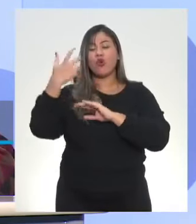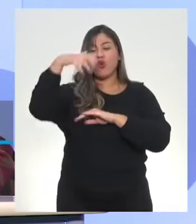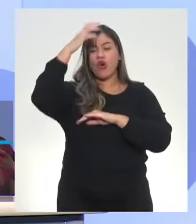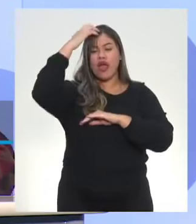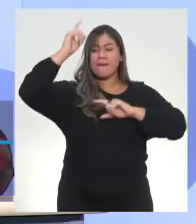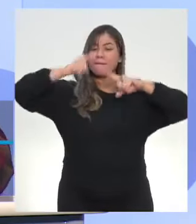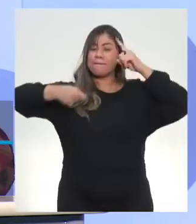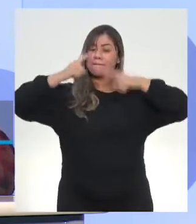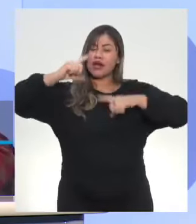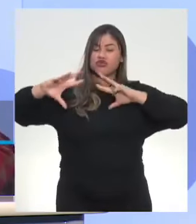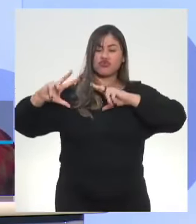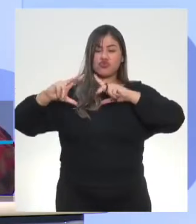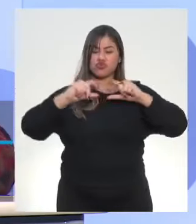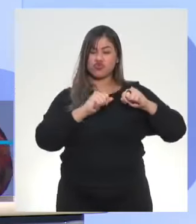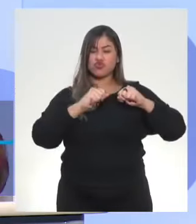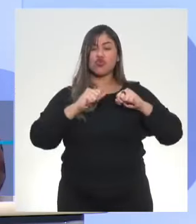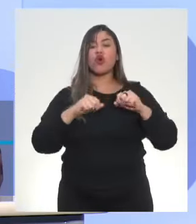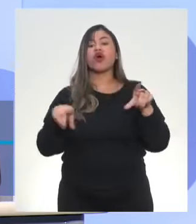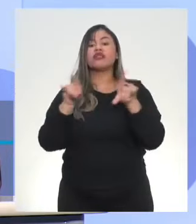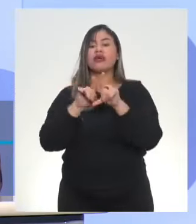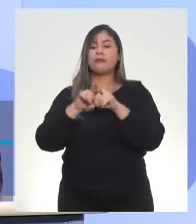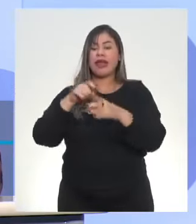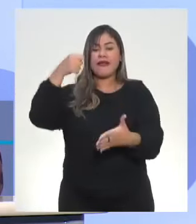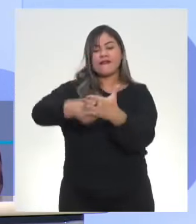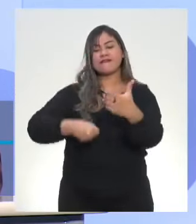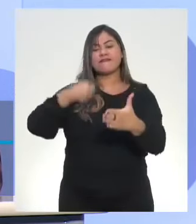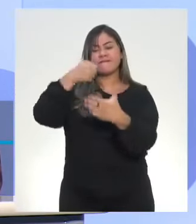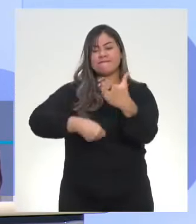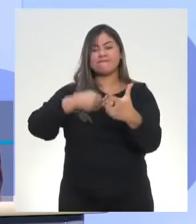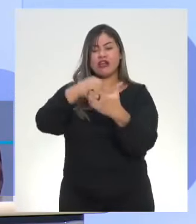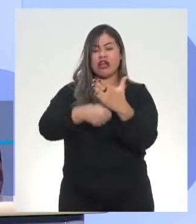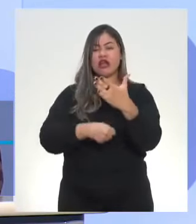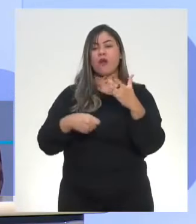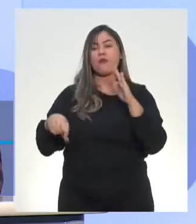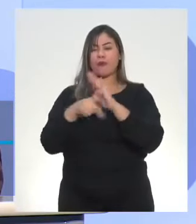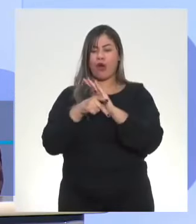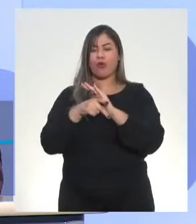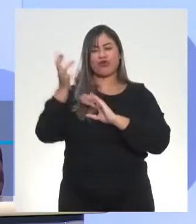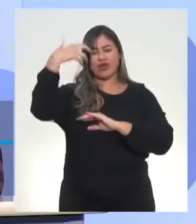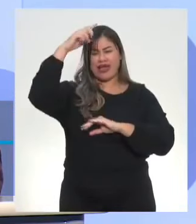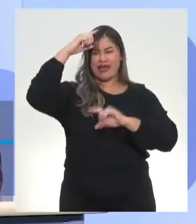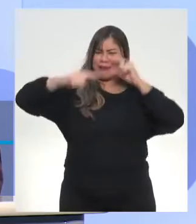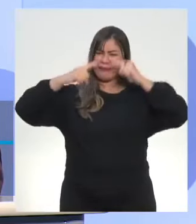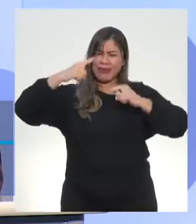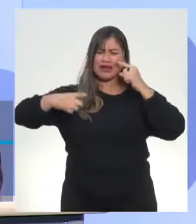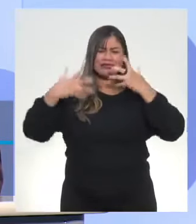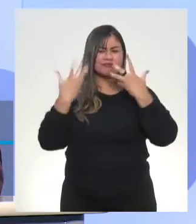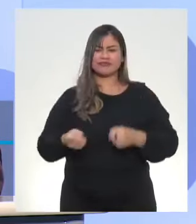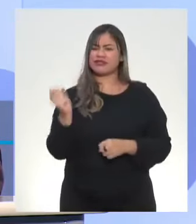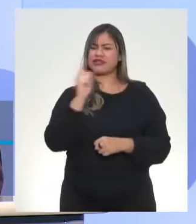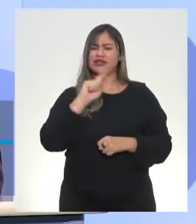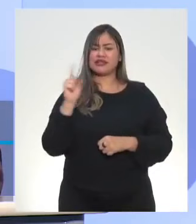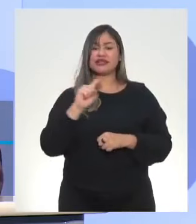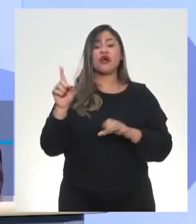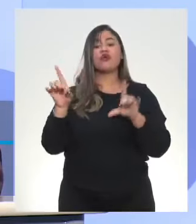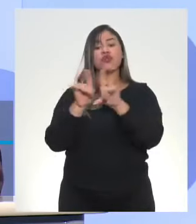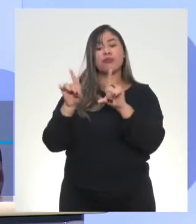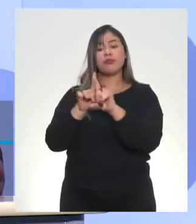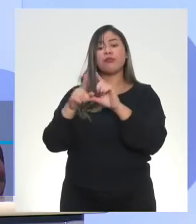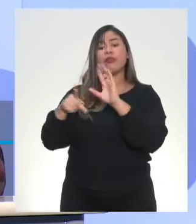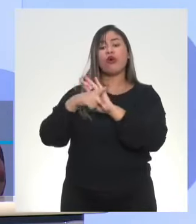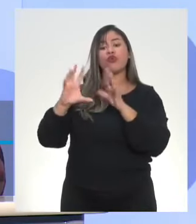do rei e um movimento de resistência a essa centralização por parte da nobreza. Então,